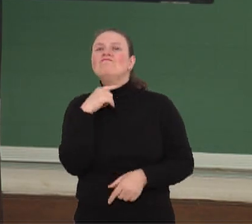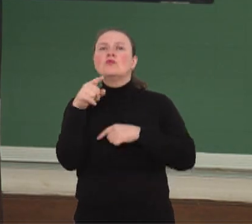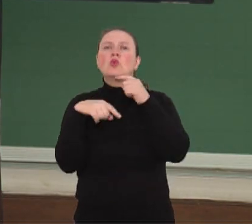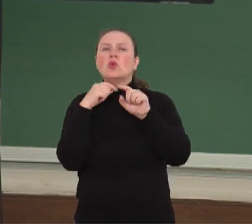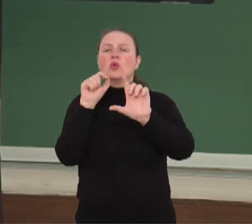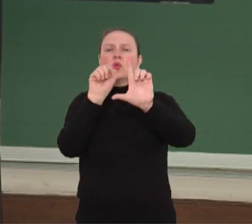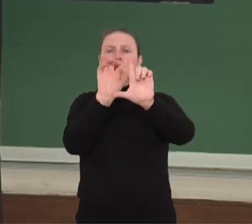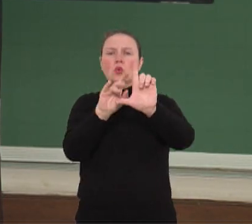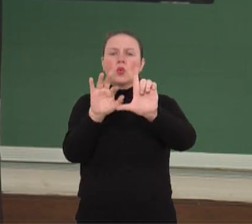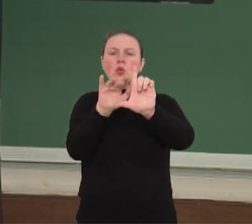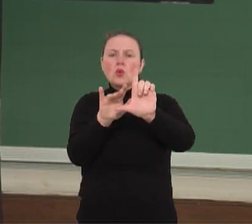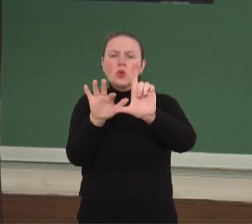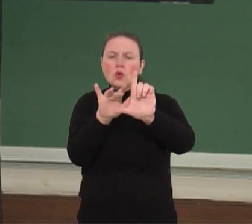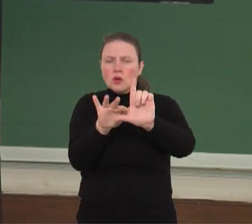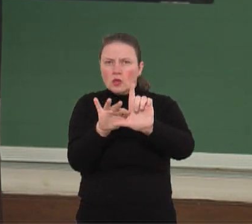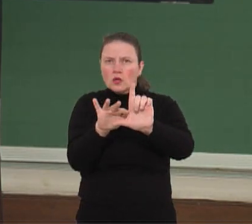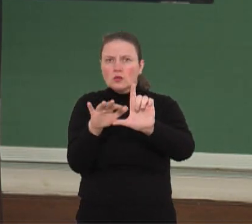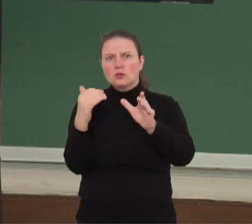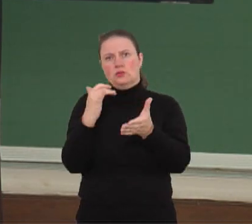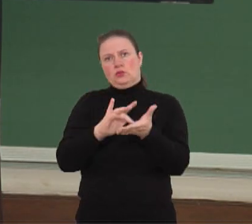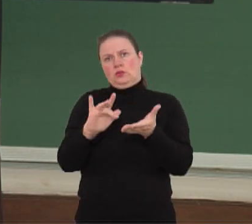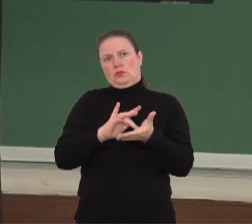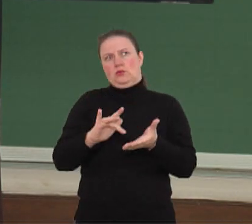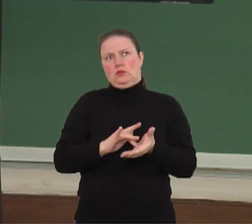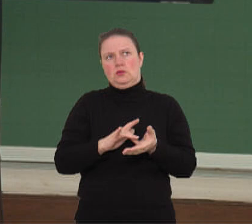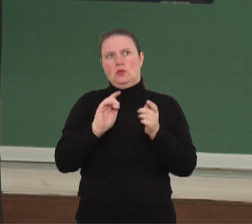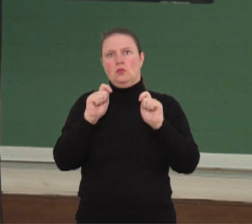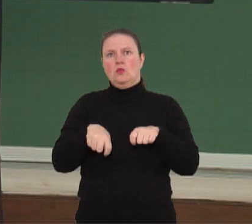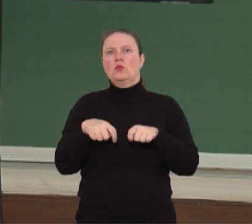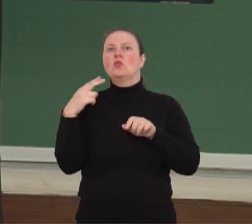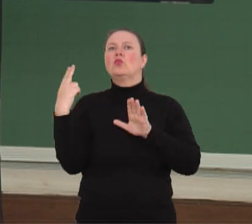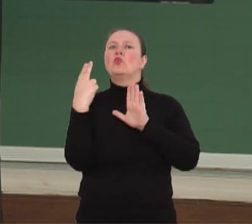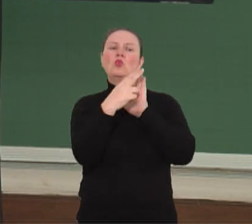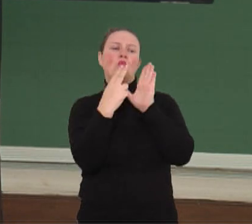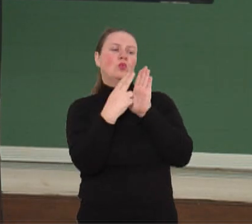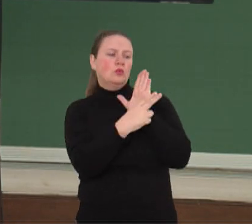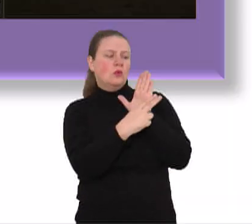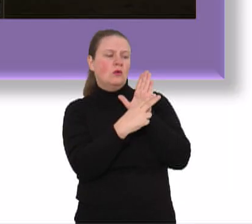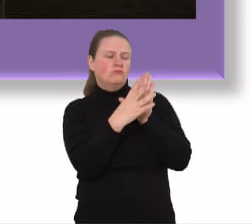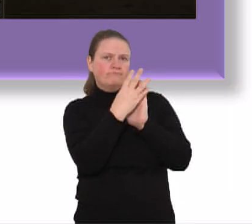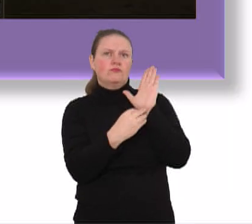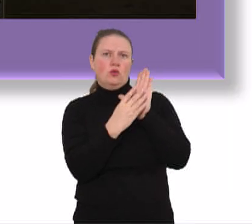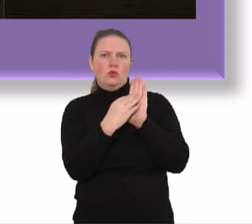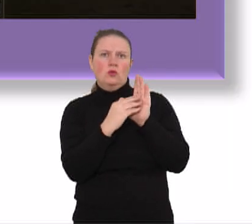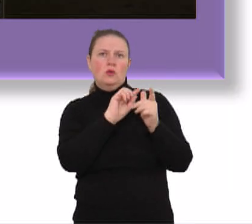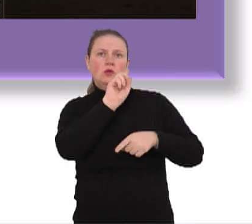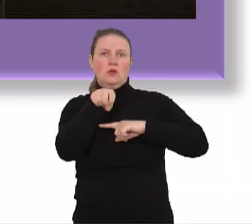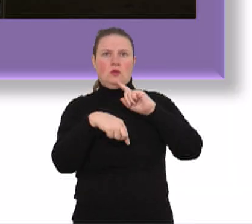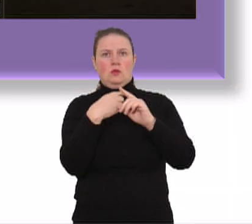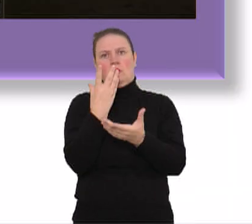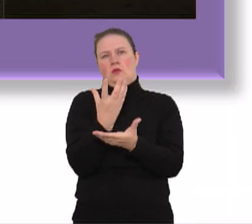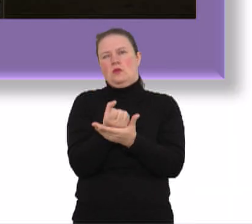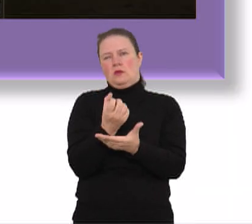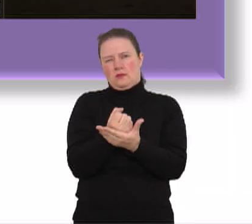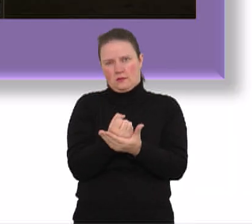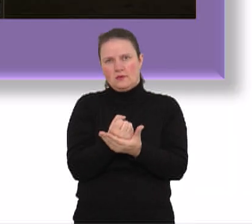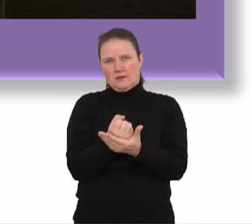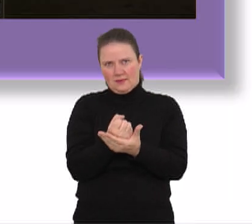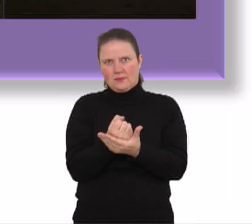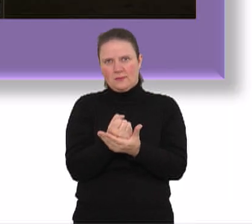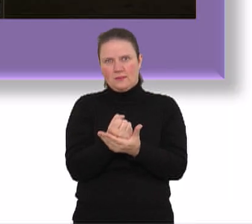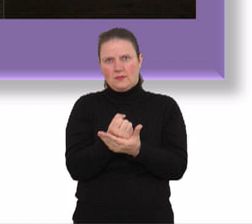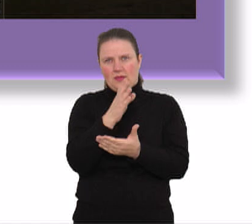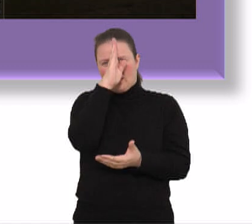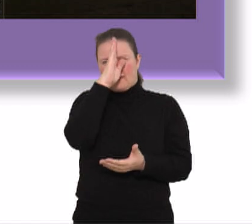QR agora com o celular, pode fazer o seguinte, anota o nome dele e depois faz o download. Lembrando vocês,